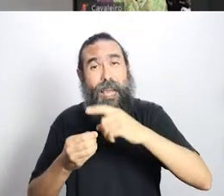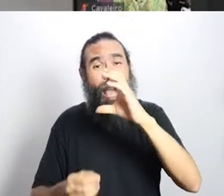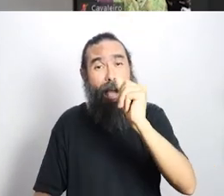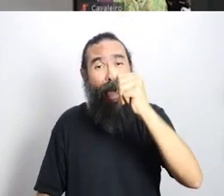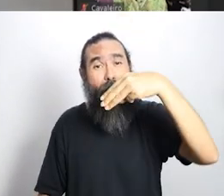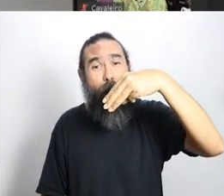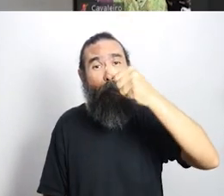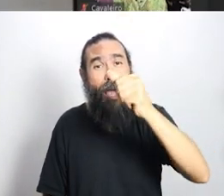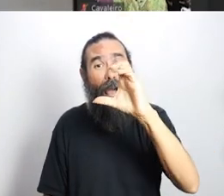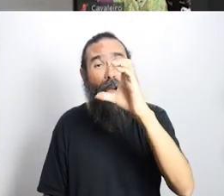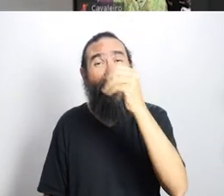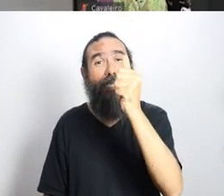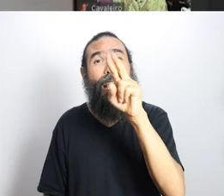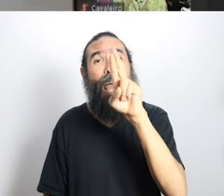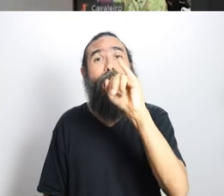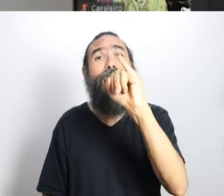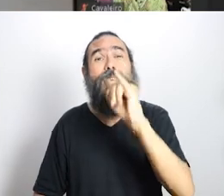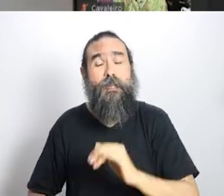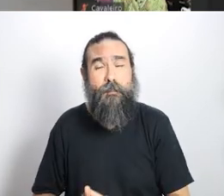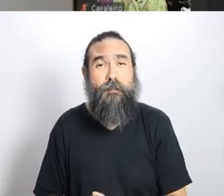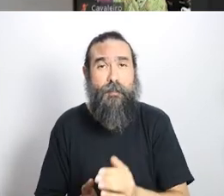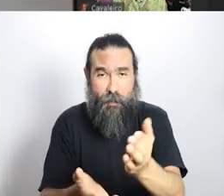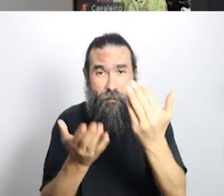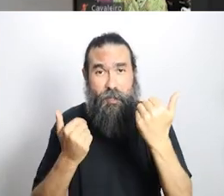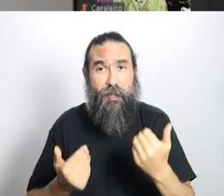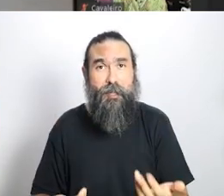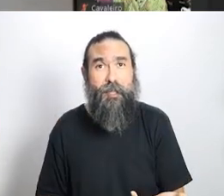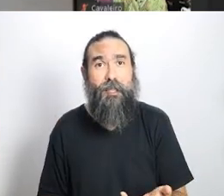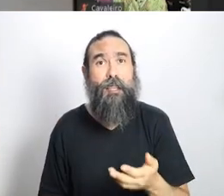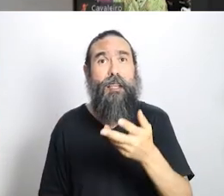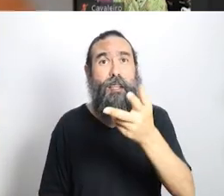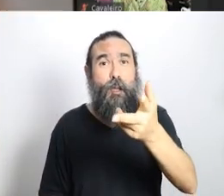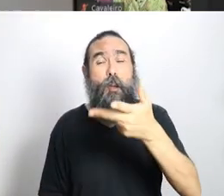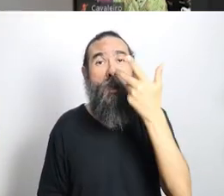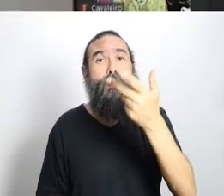Camaçari. Buli-Buli, meu mestre, meu compadre,